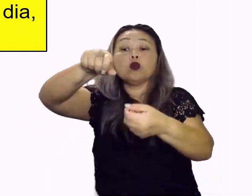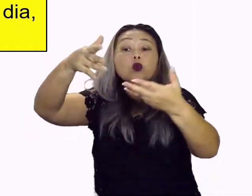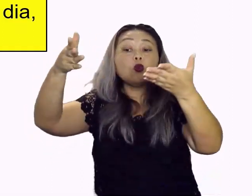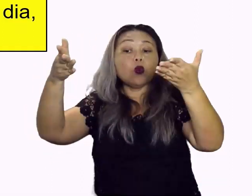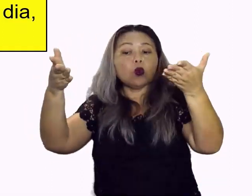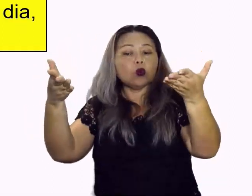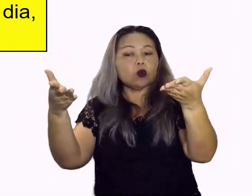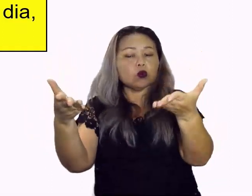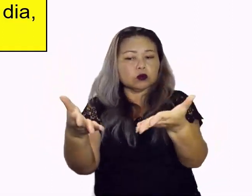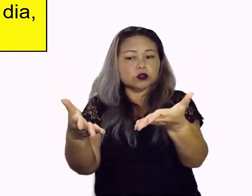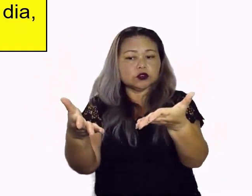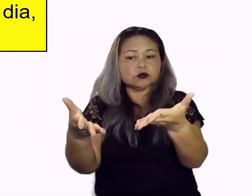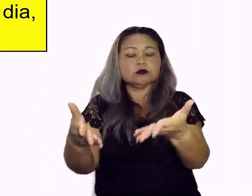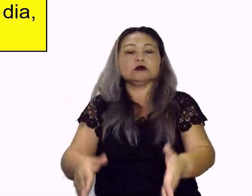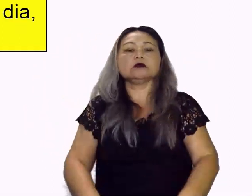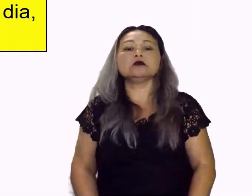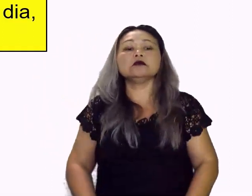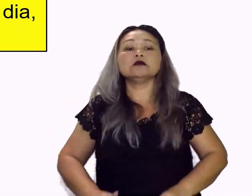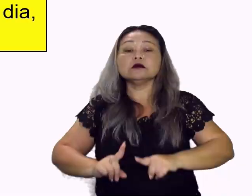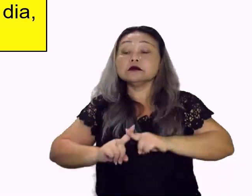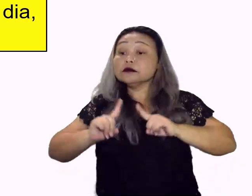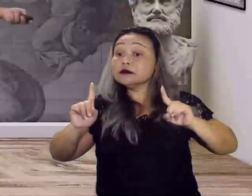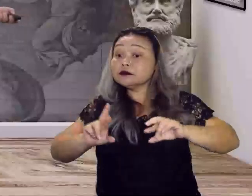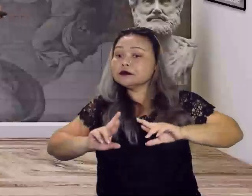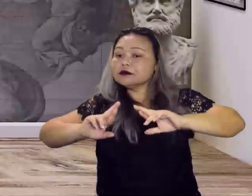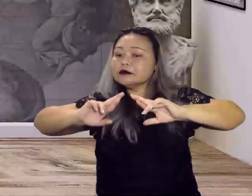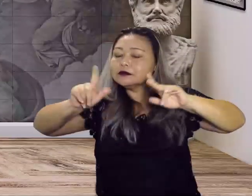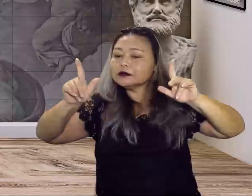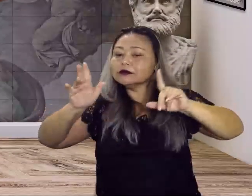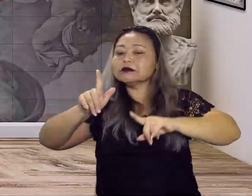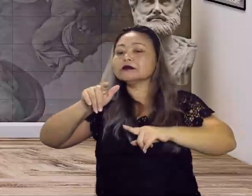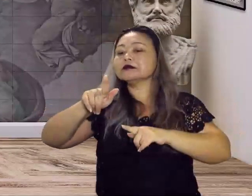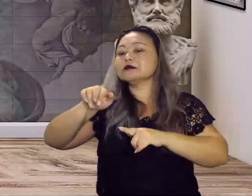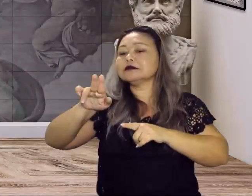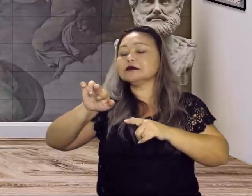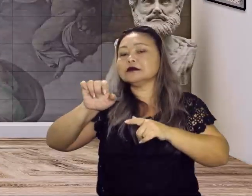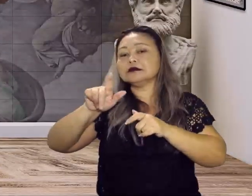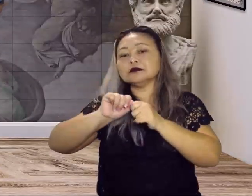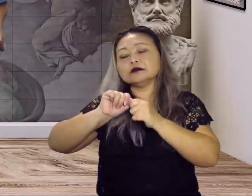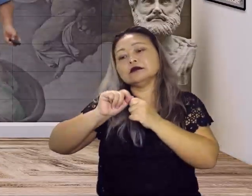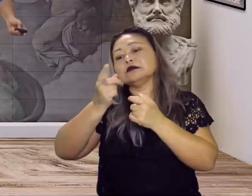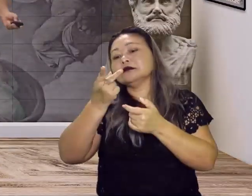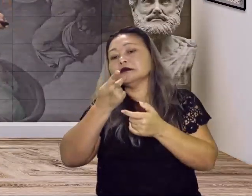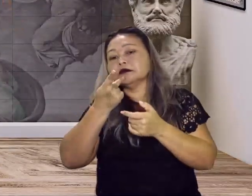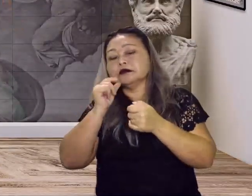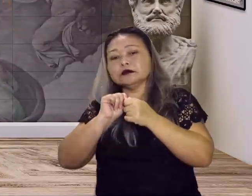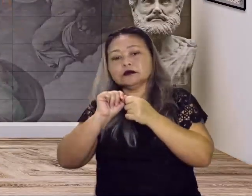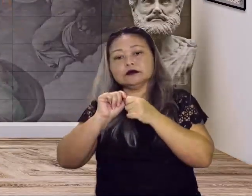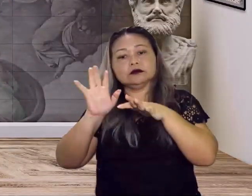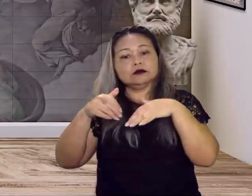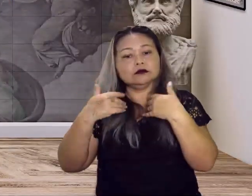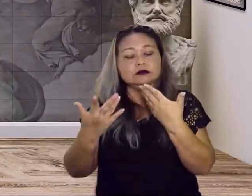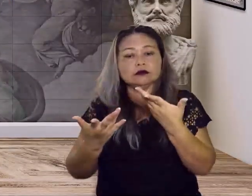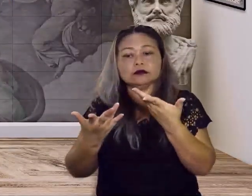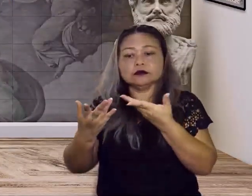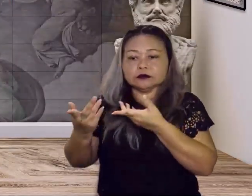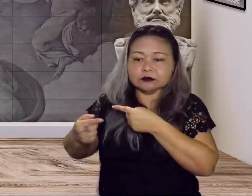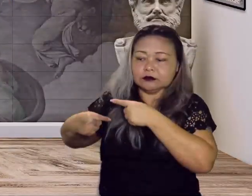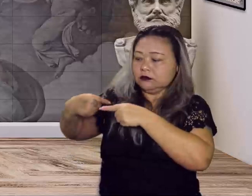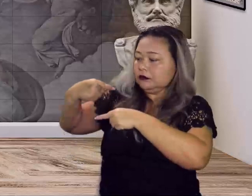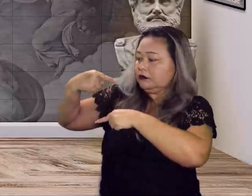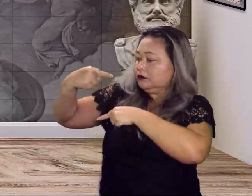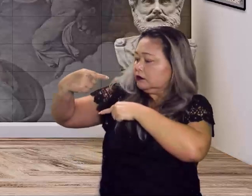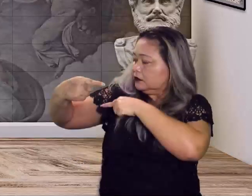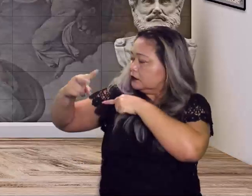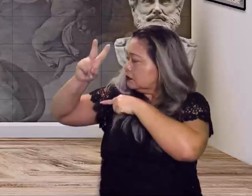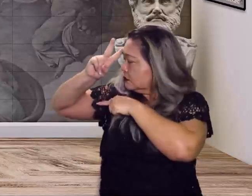hoje, tá? Olha só. Porém, de forma diferente dos gregos, nós falamos através dos mitos que vêm carregando,